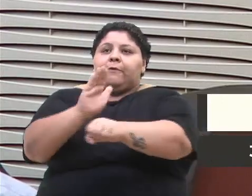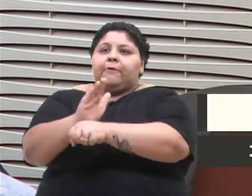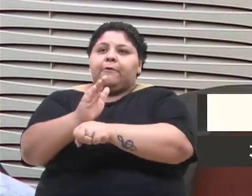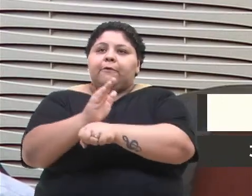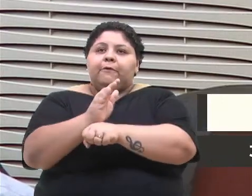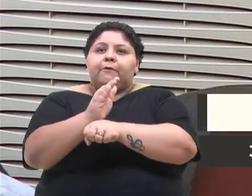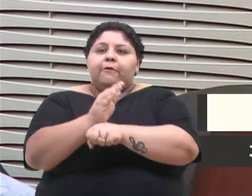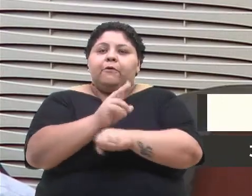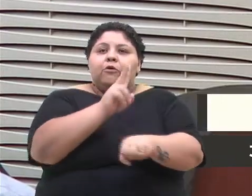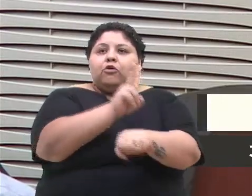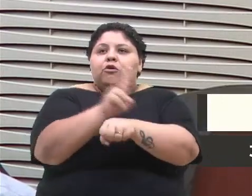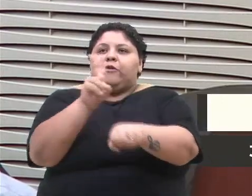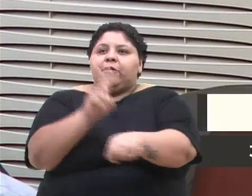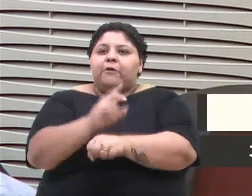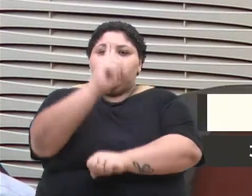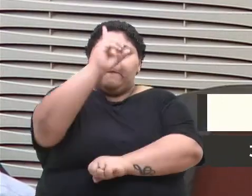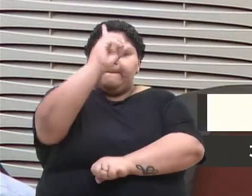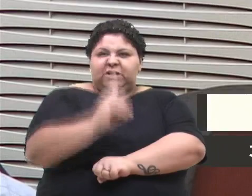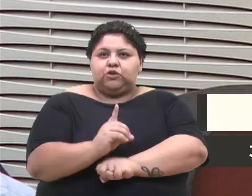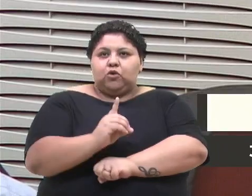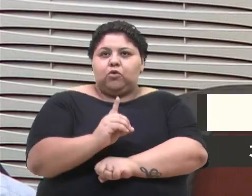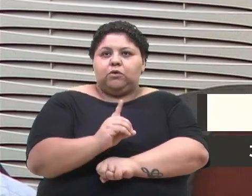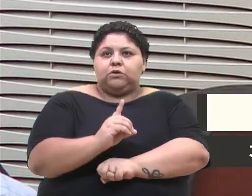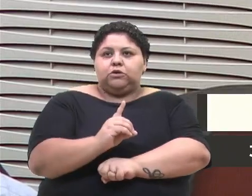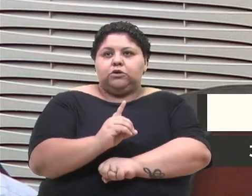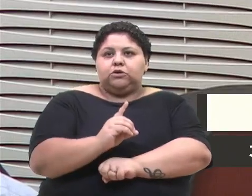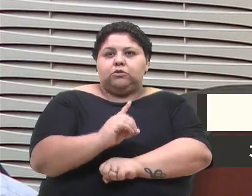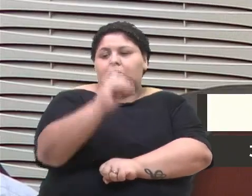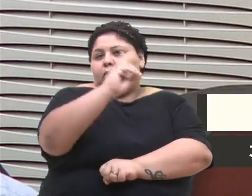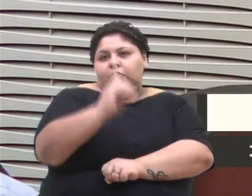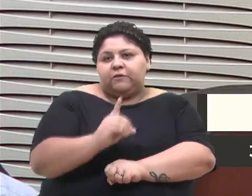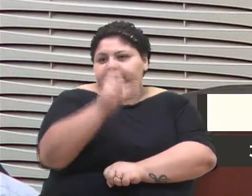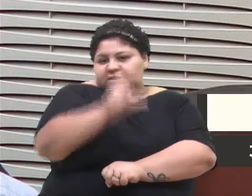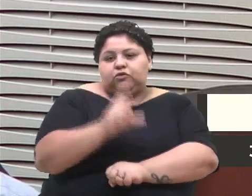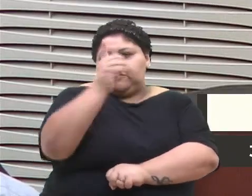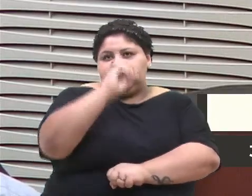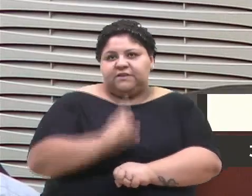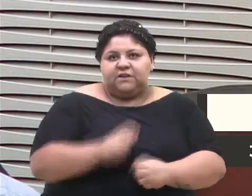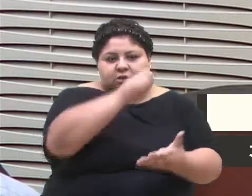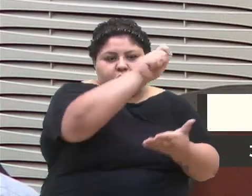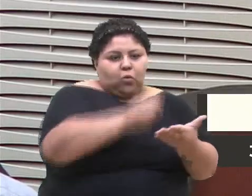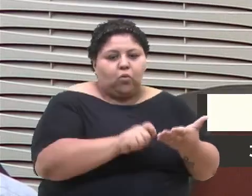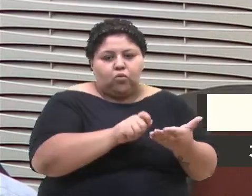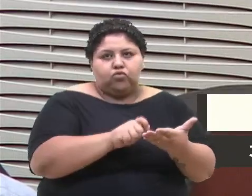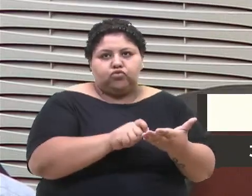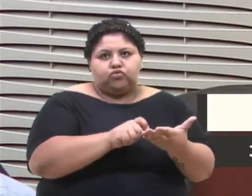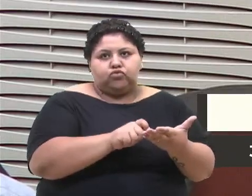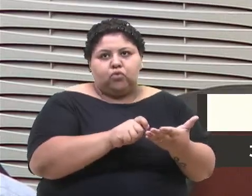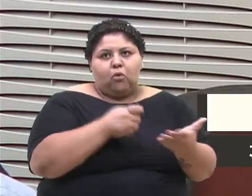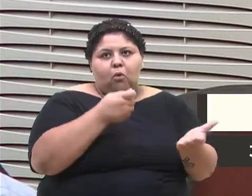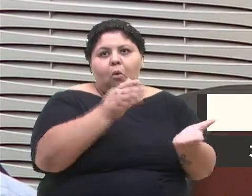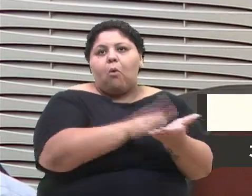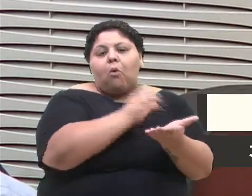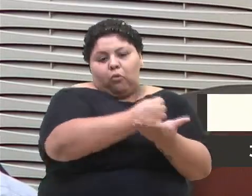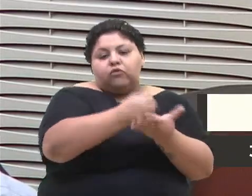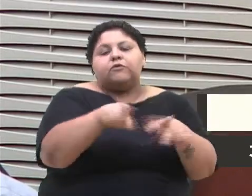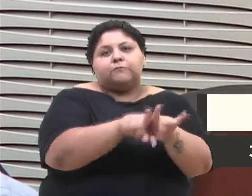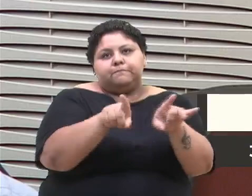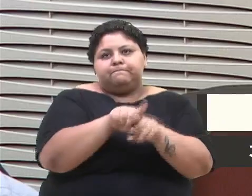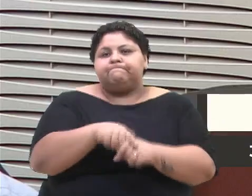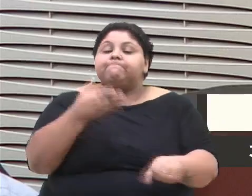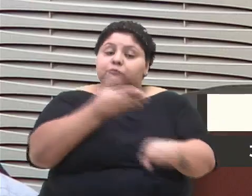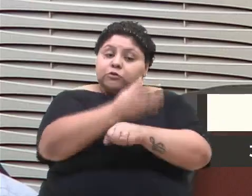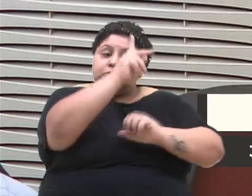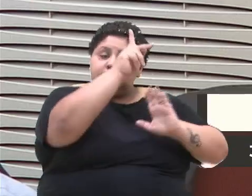pessoas com deficiências, sejam em contratações ou concursos. Com a aprovação do projeto, vejo que os direitos serão